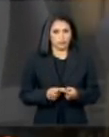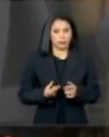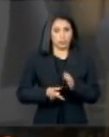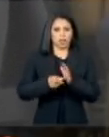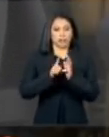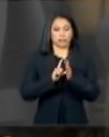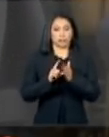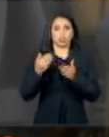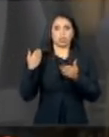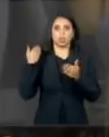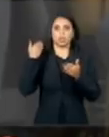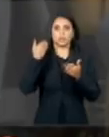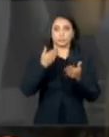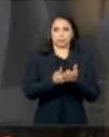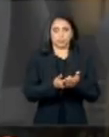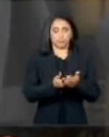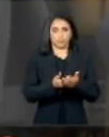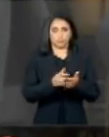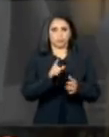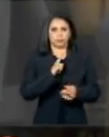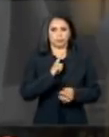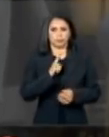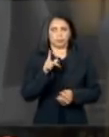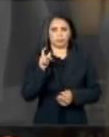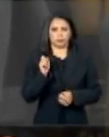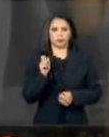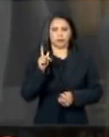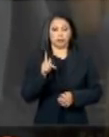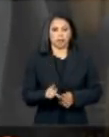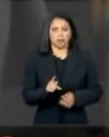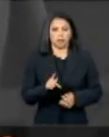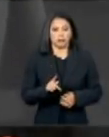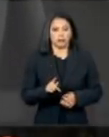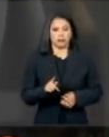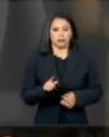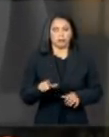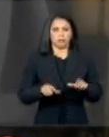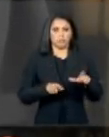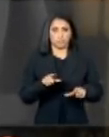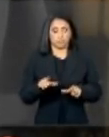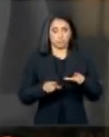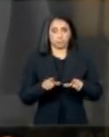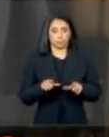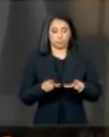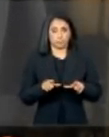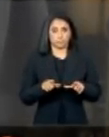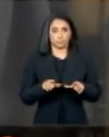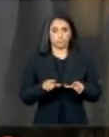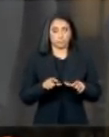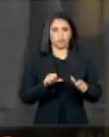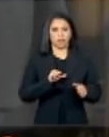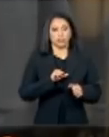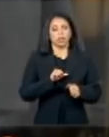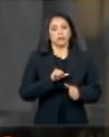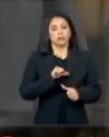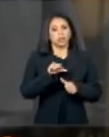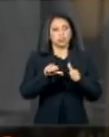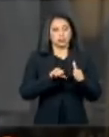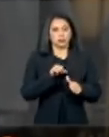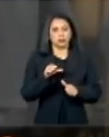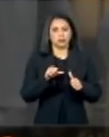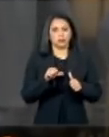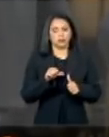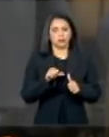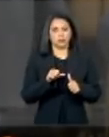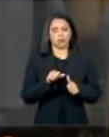servidor público era de natureza estritamente do direito administrativo com as reformas previdenciárias se seguiram passaram a ter uma natureza muito